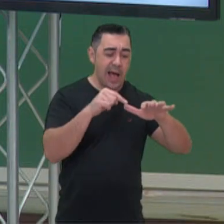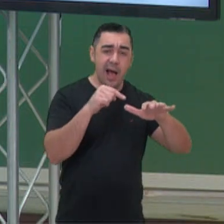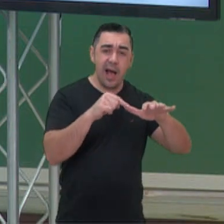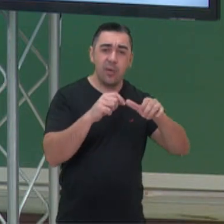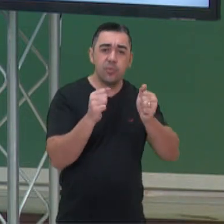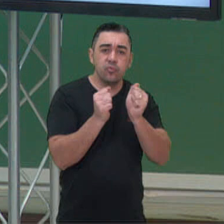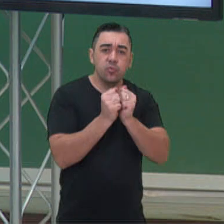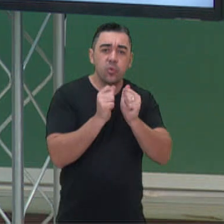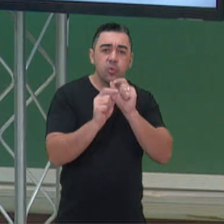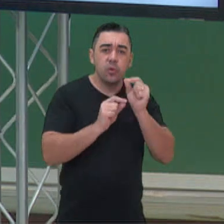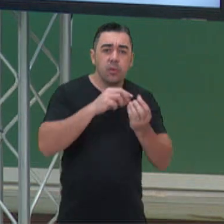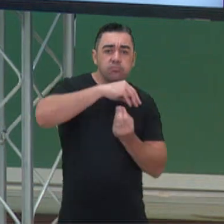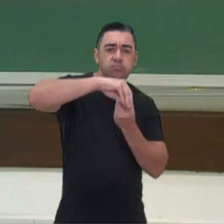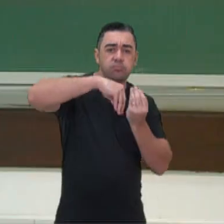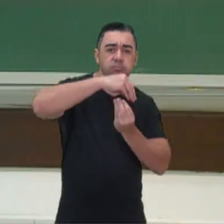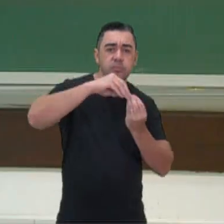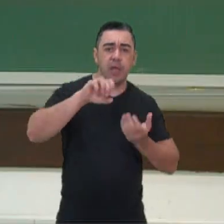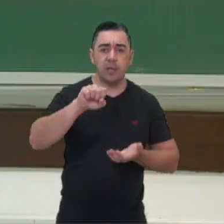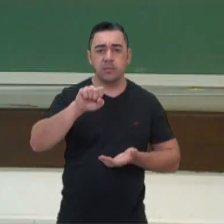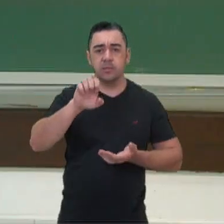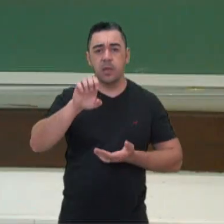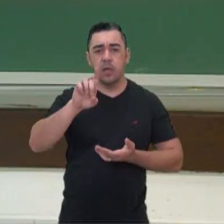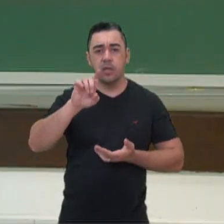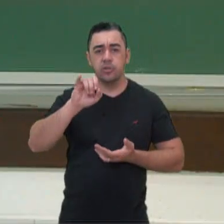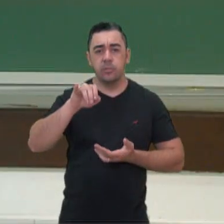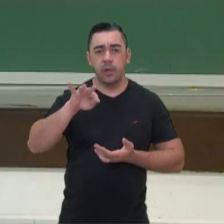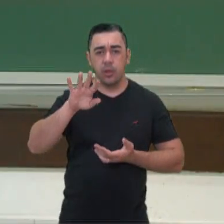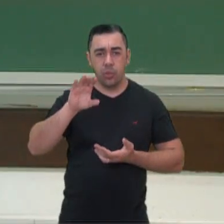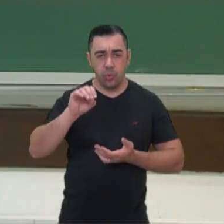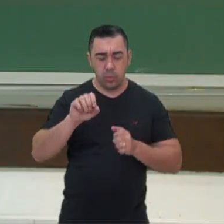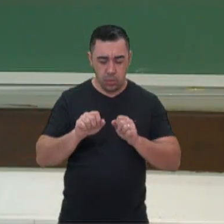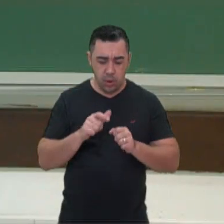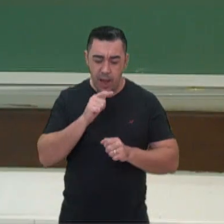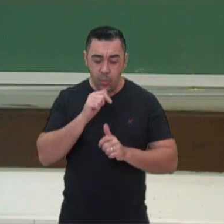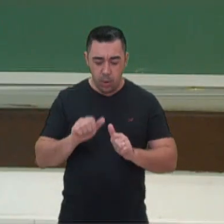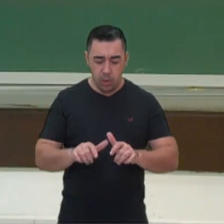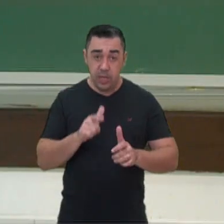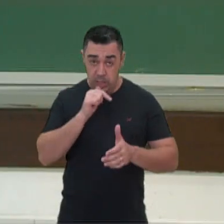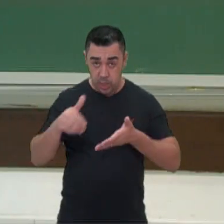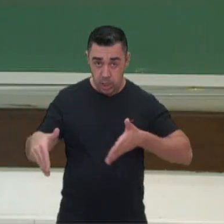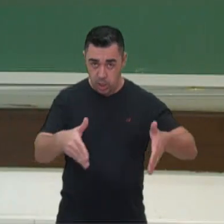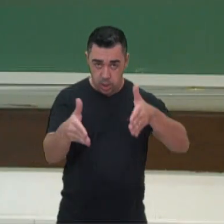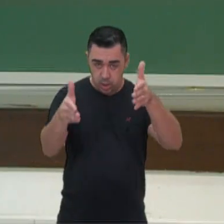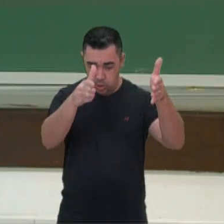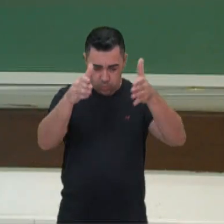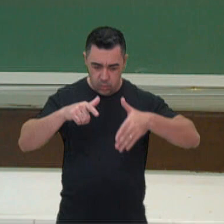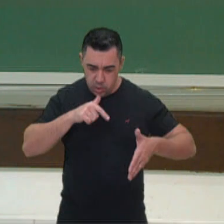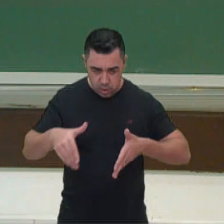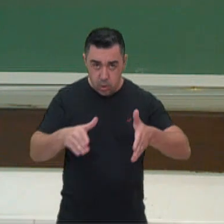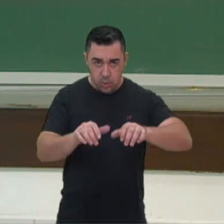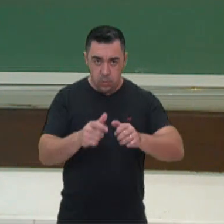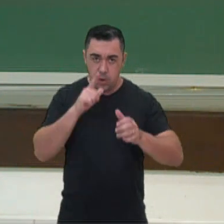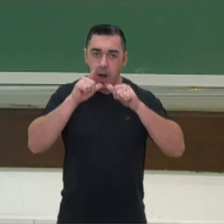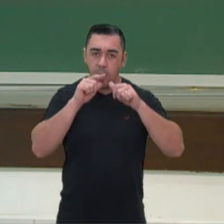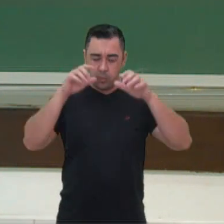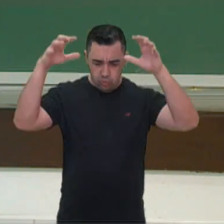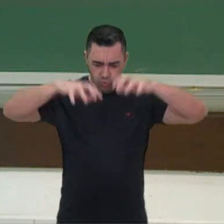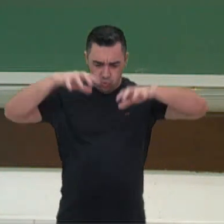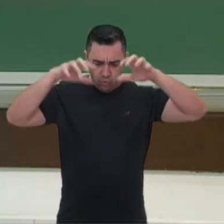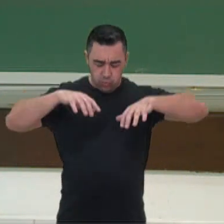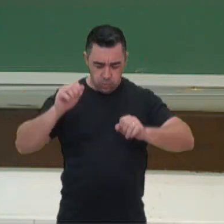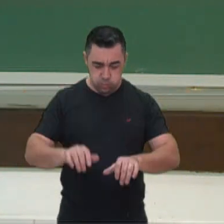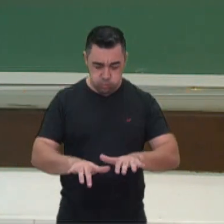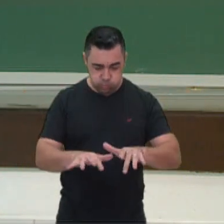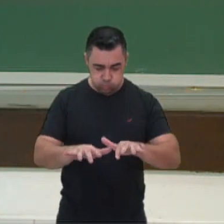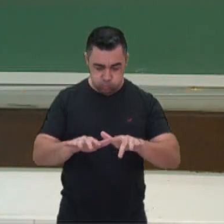Sedimentos, porque elas provocam erosão. E quando dá enchente, transborda para as margens do rio, ela